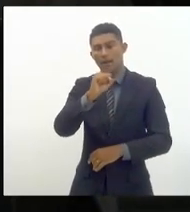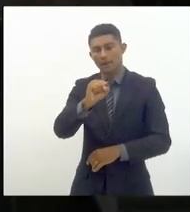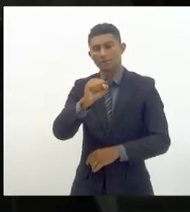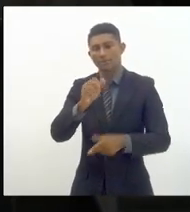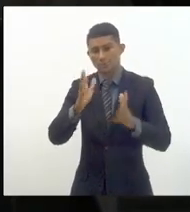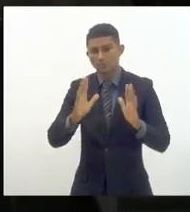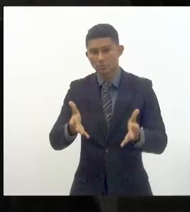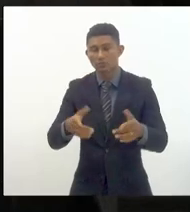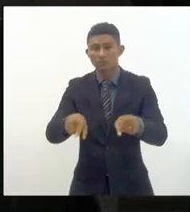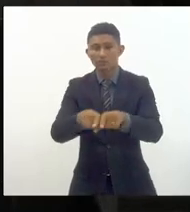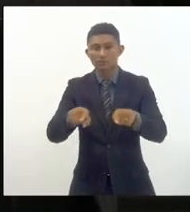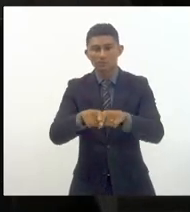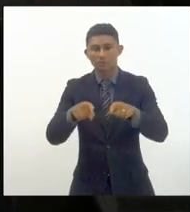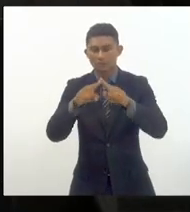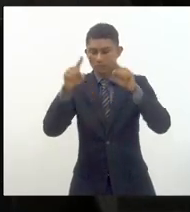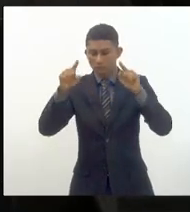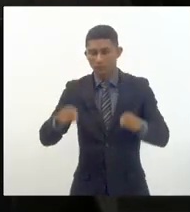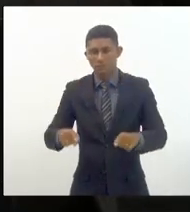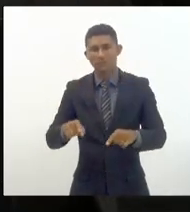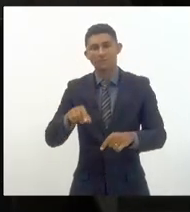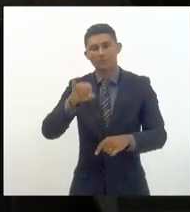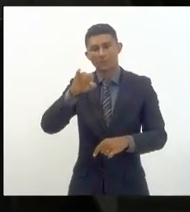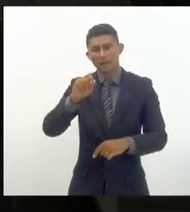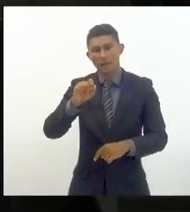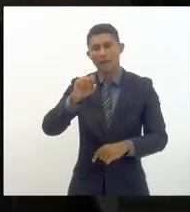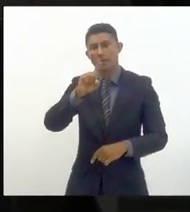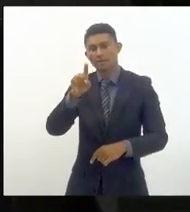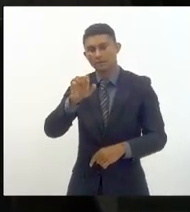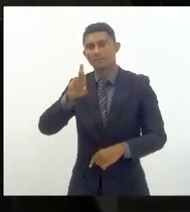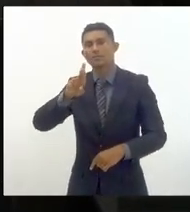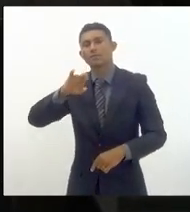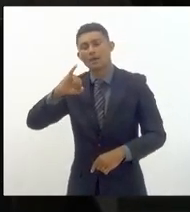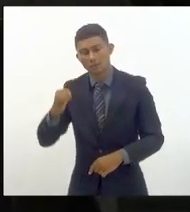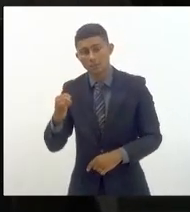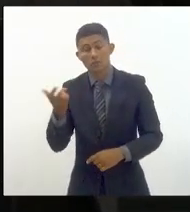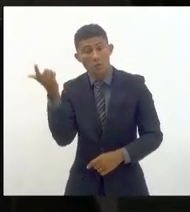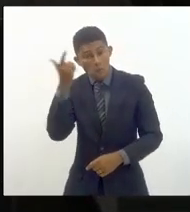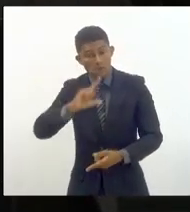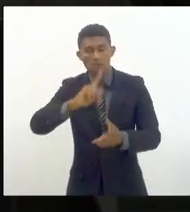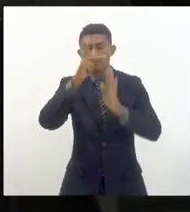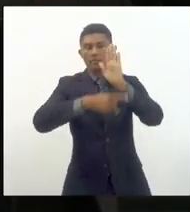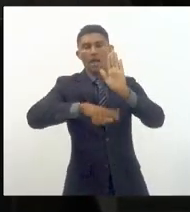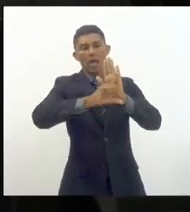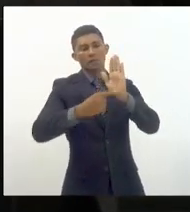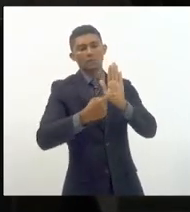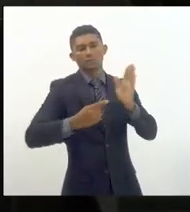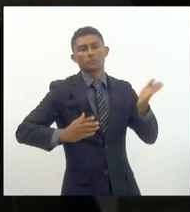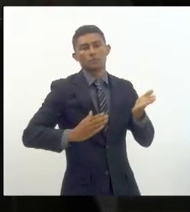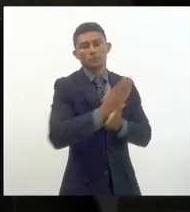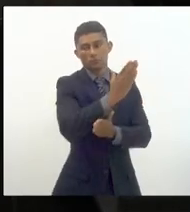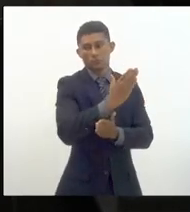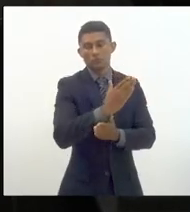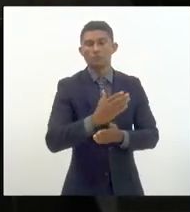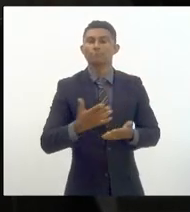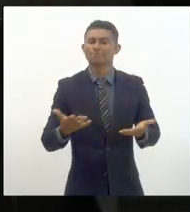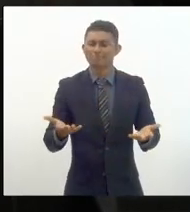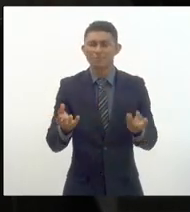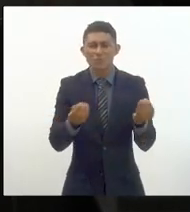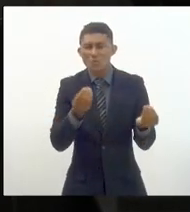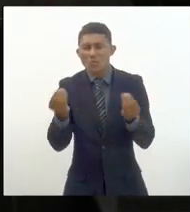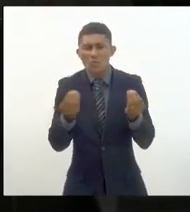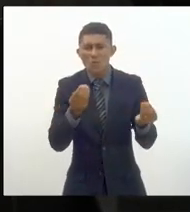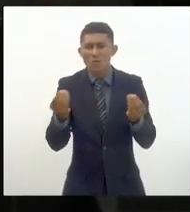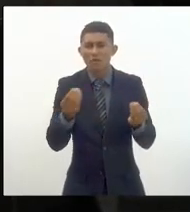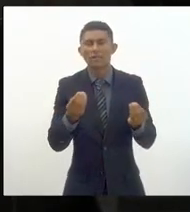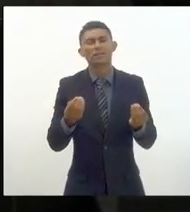e do iaserj a mediação com o governo conseguimos aprovar um projeto de lei de maneira responsável é